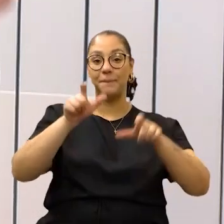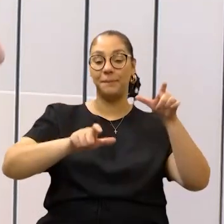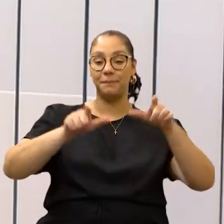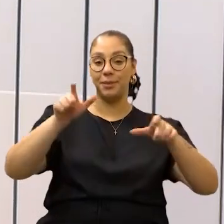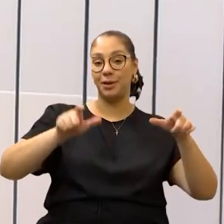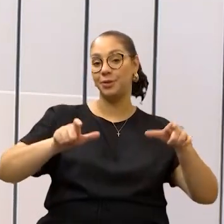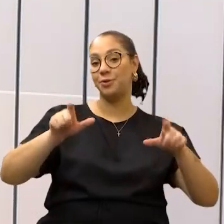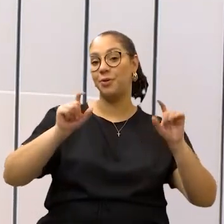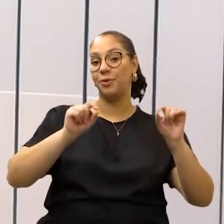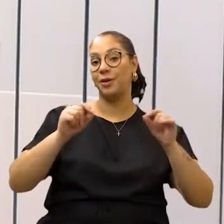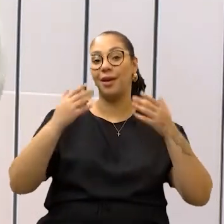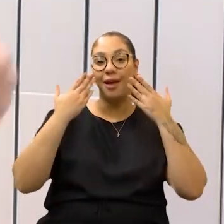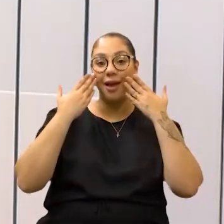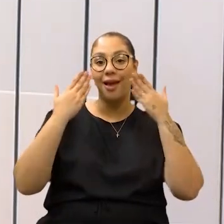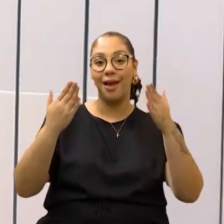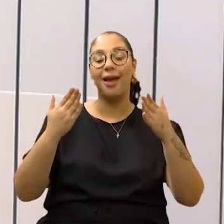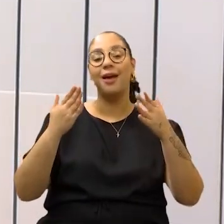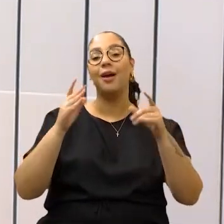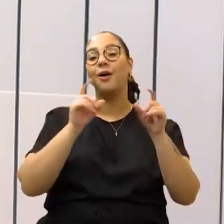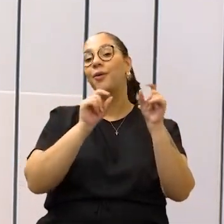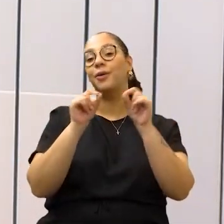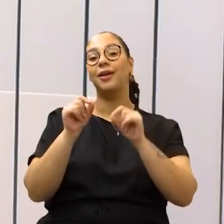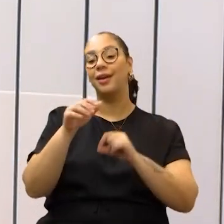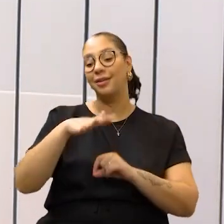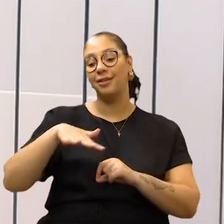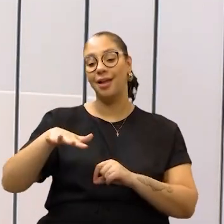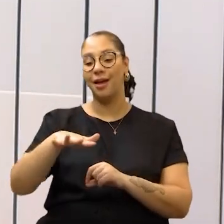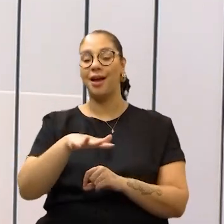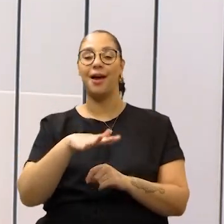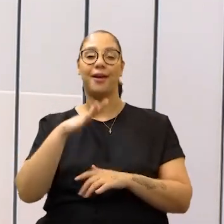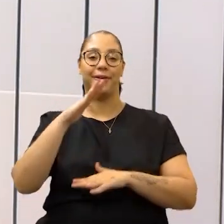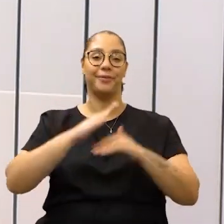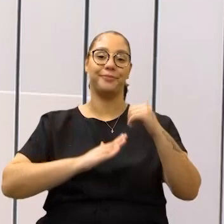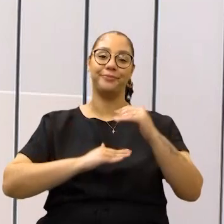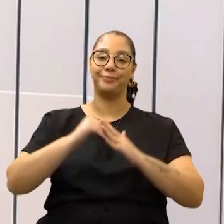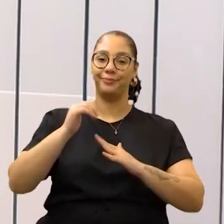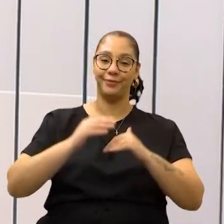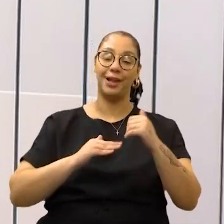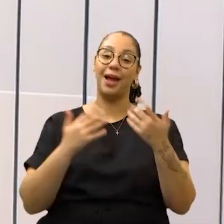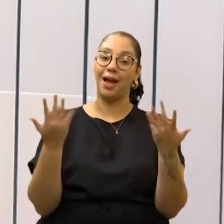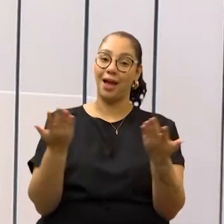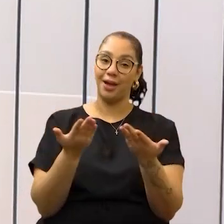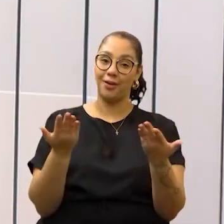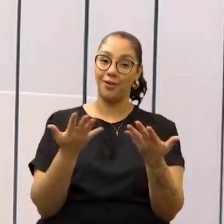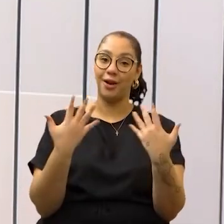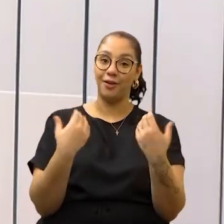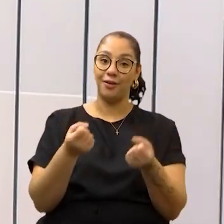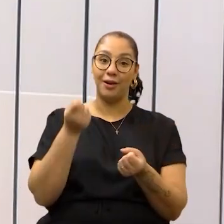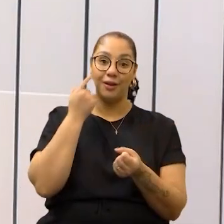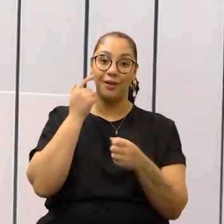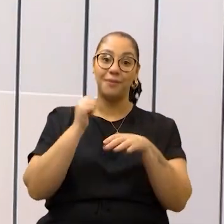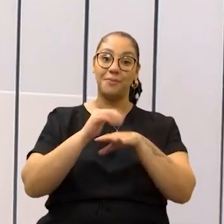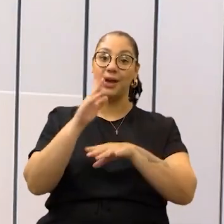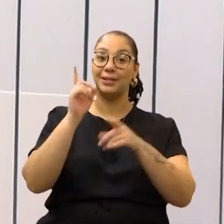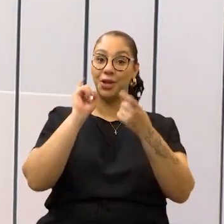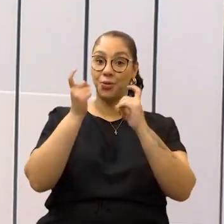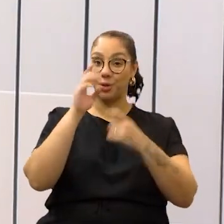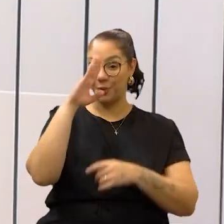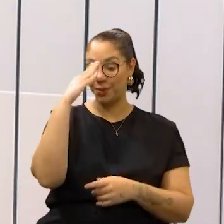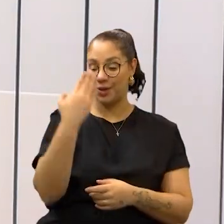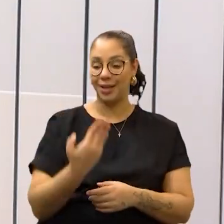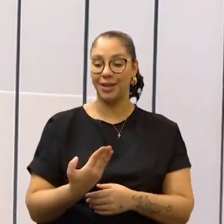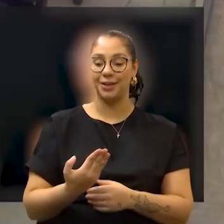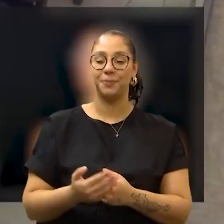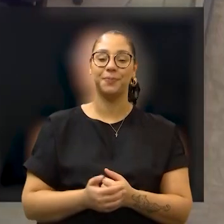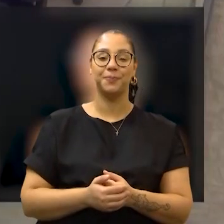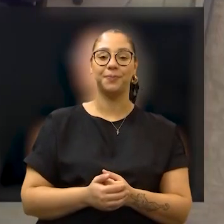a personalidades que se destacaram nas respectivas áreas de atuação. Então agora é hora de mais reunião